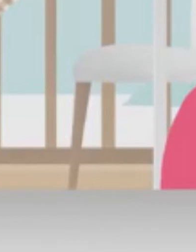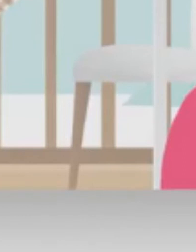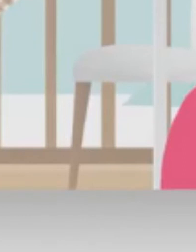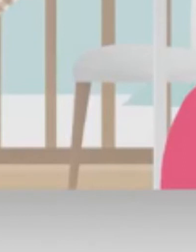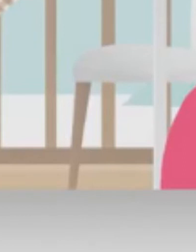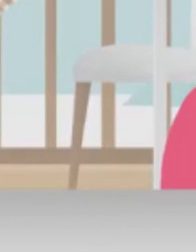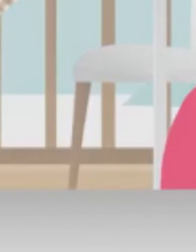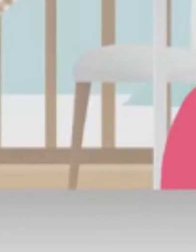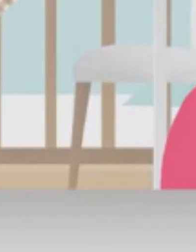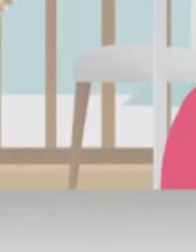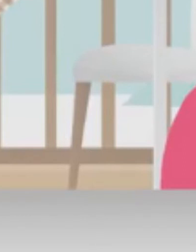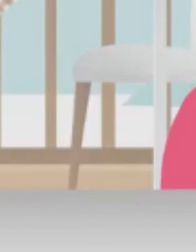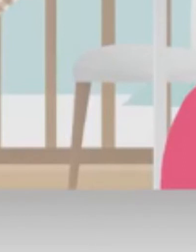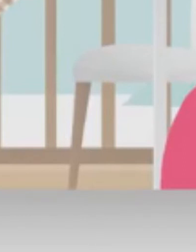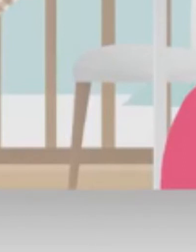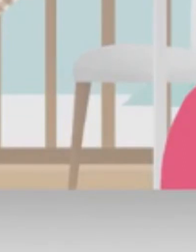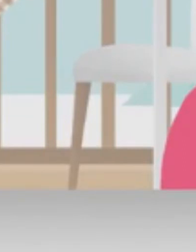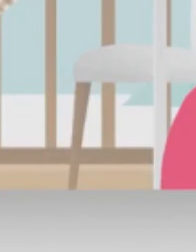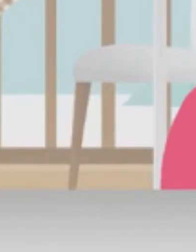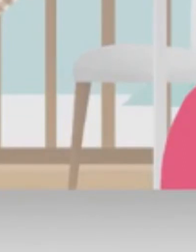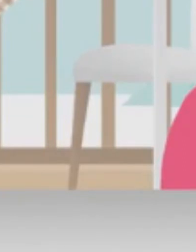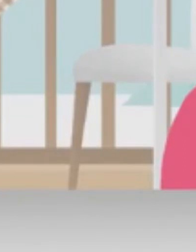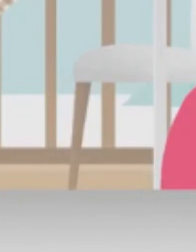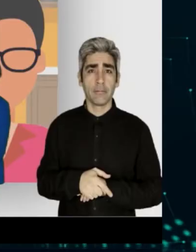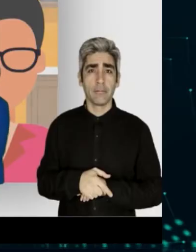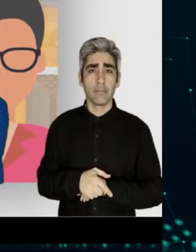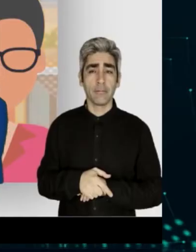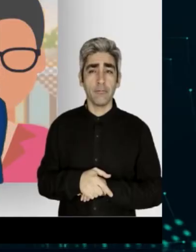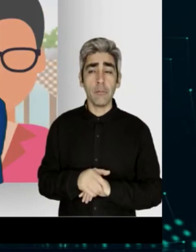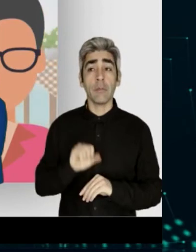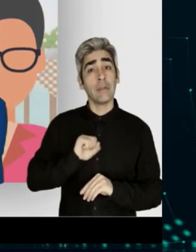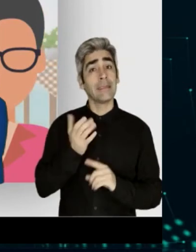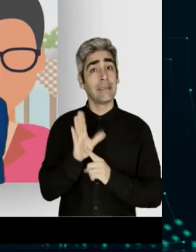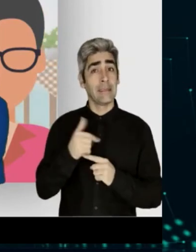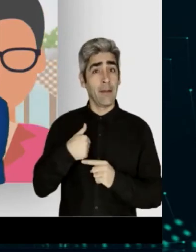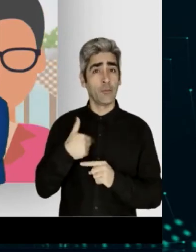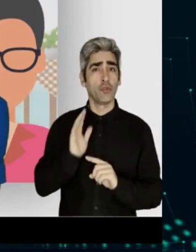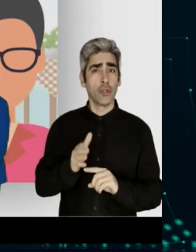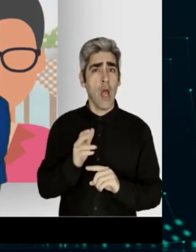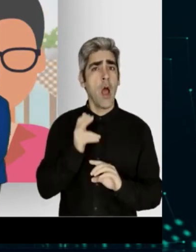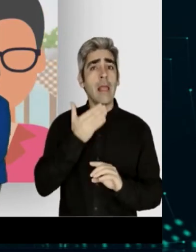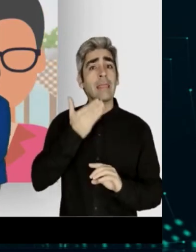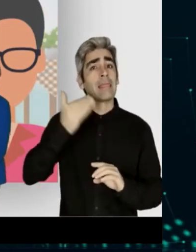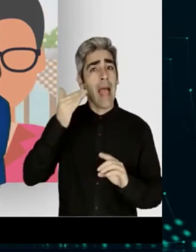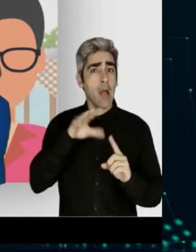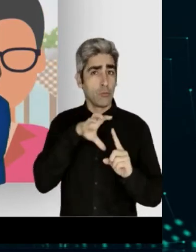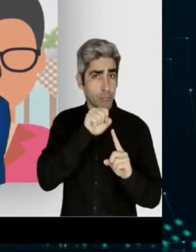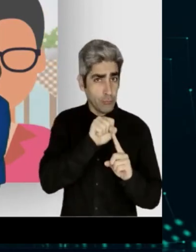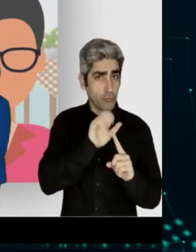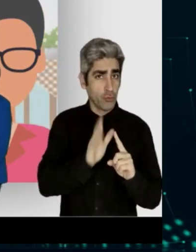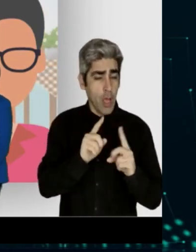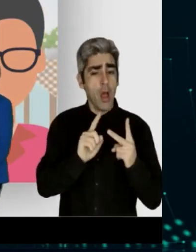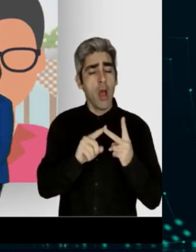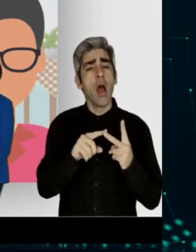pensões, por exemplo, através do desenvolvimento das pensões de sobrevivência, das pensões sociais, entre outras.